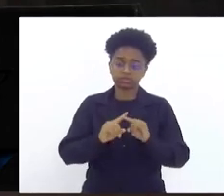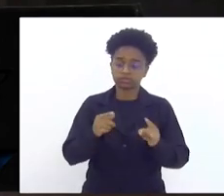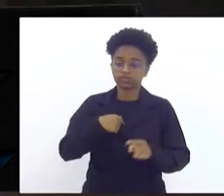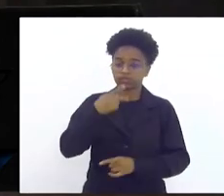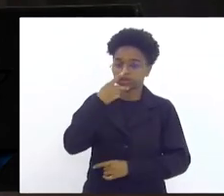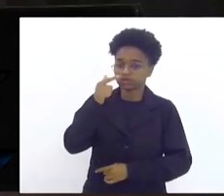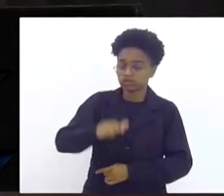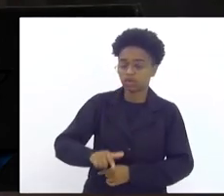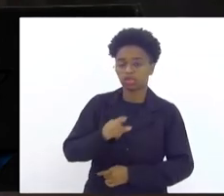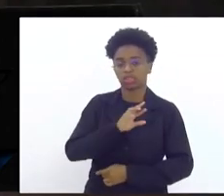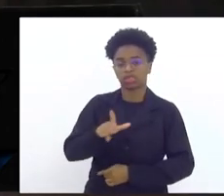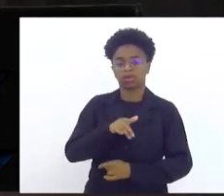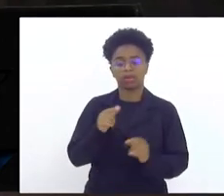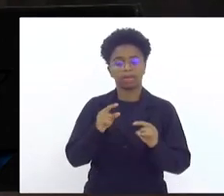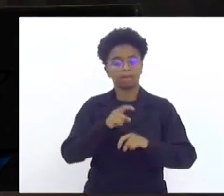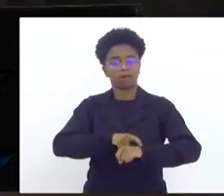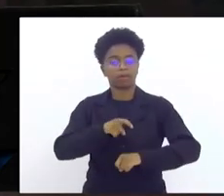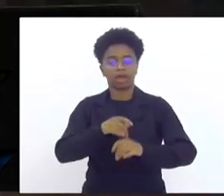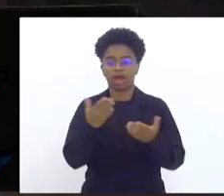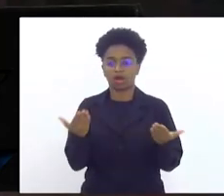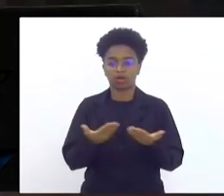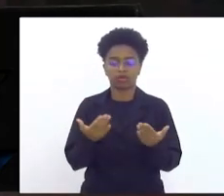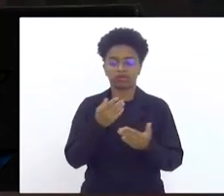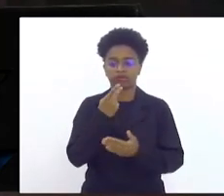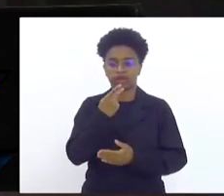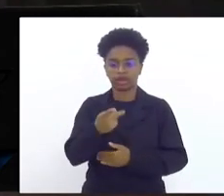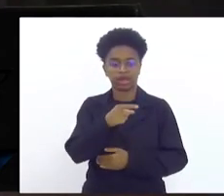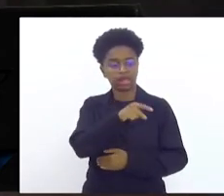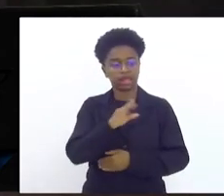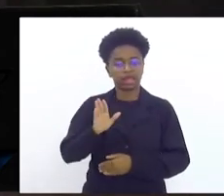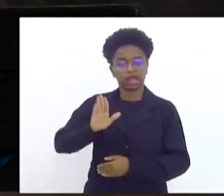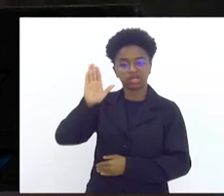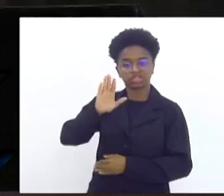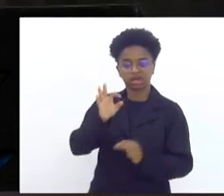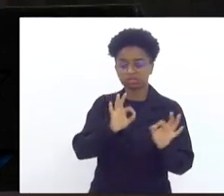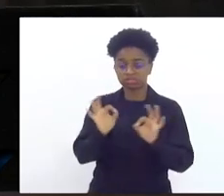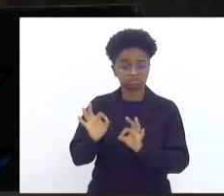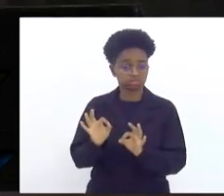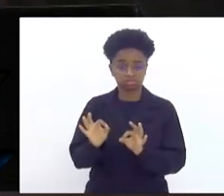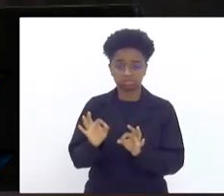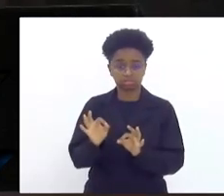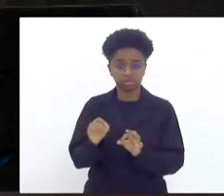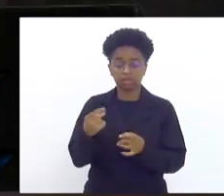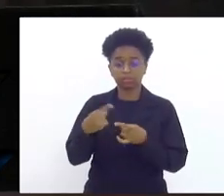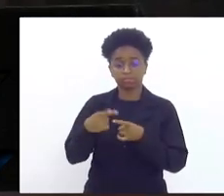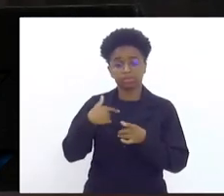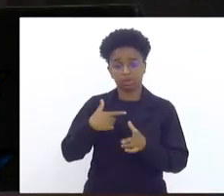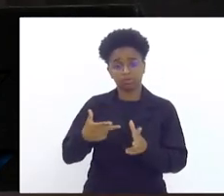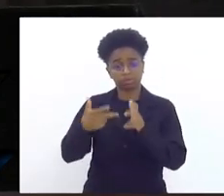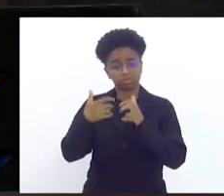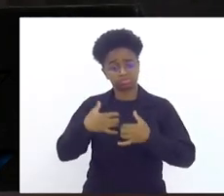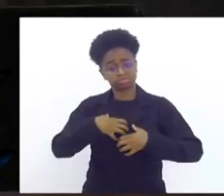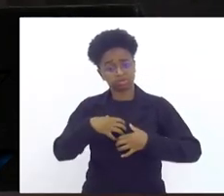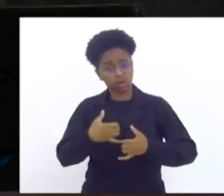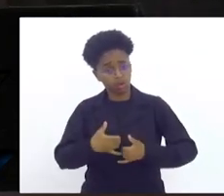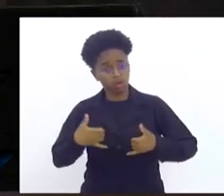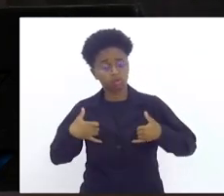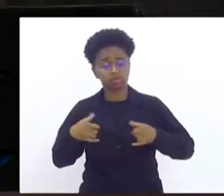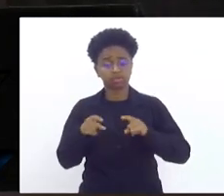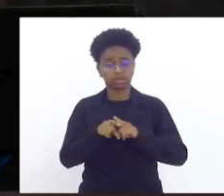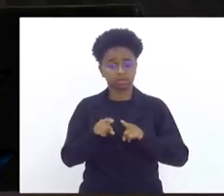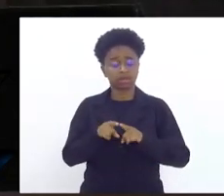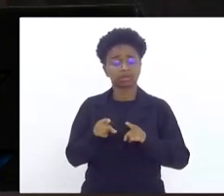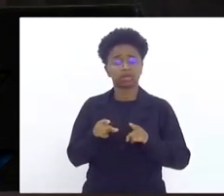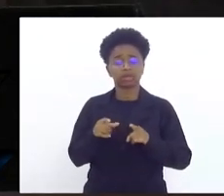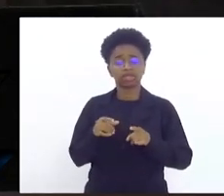é o momento de dizer que Fulano ciclano é candidato eu enxergo com muito orgulho e Fico lisonjeado quando